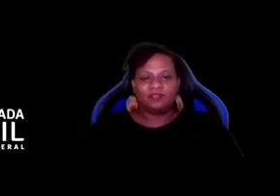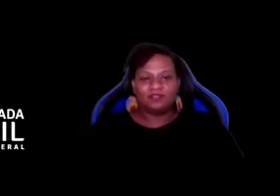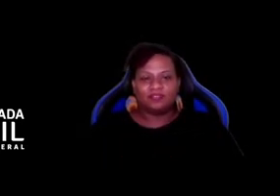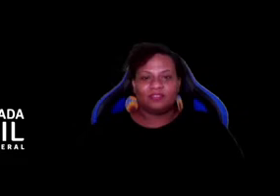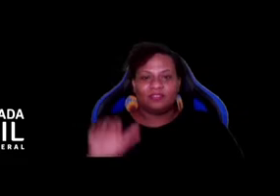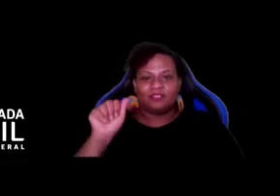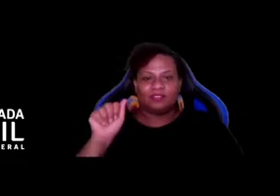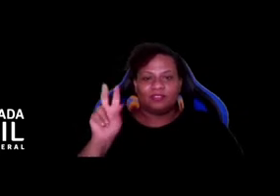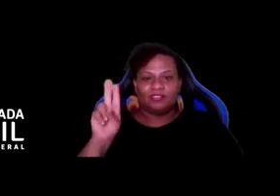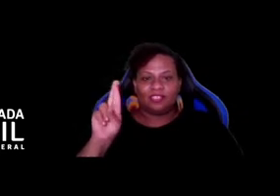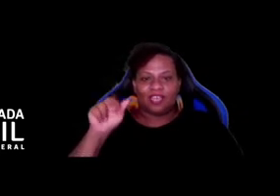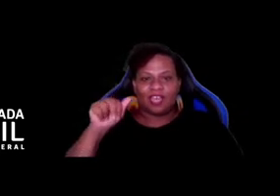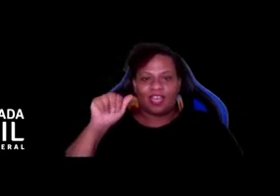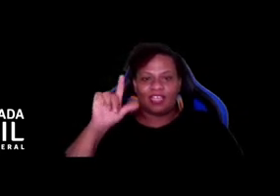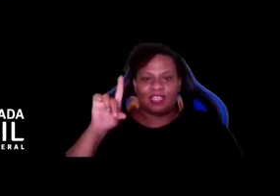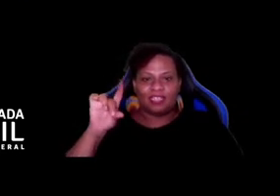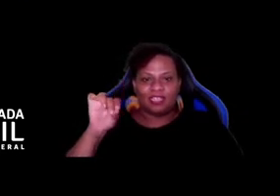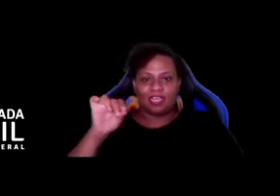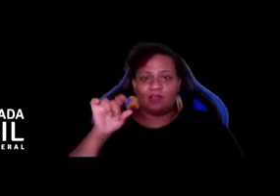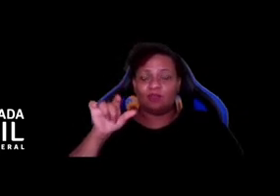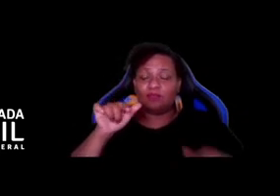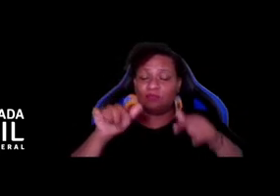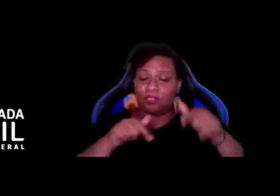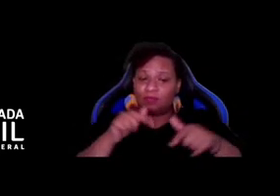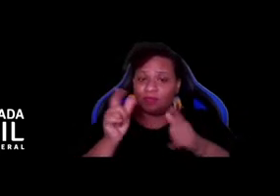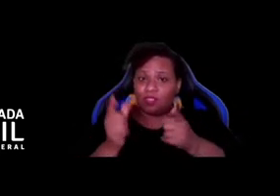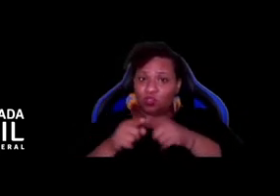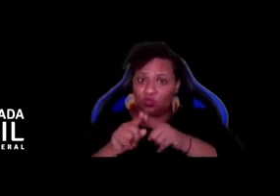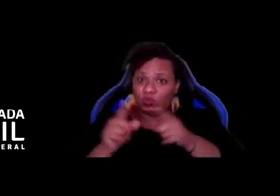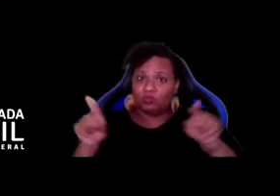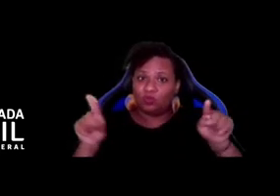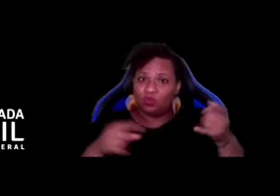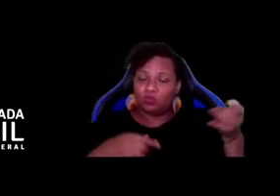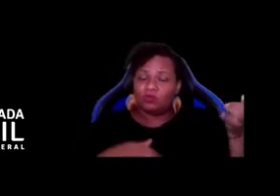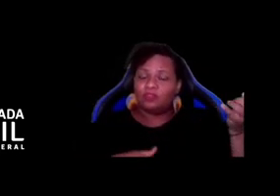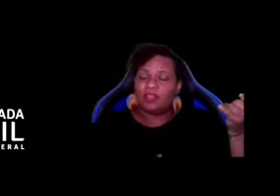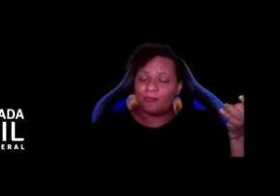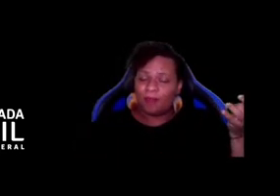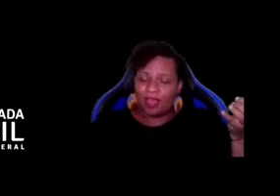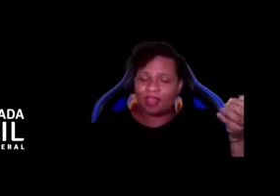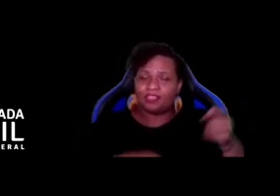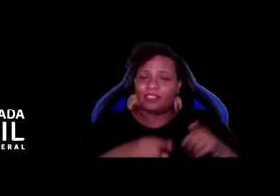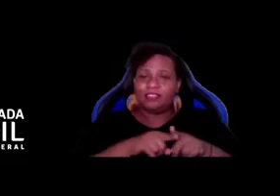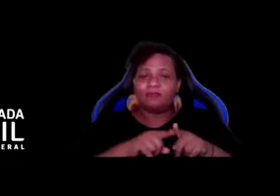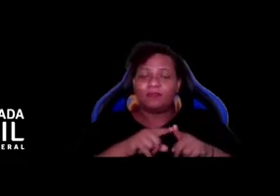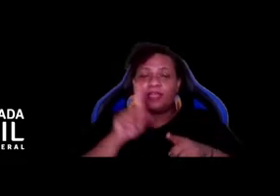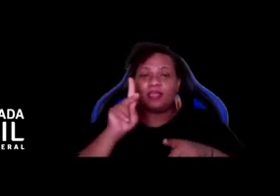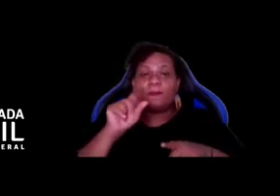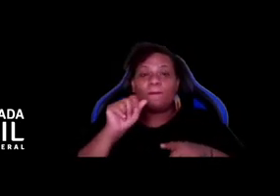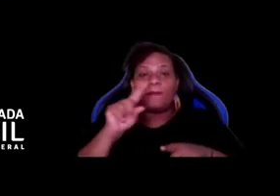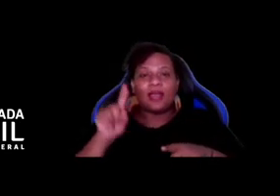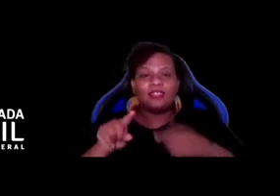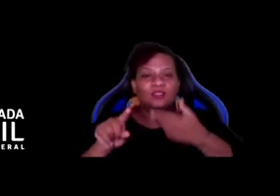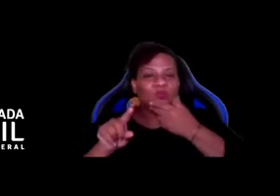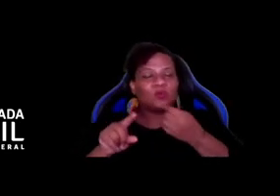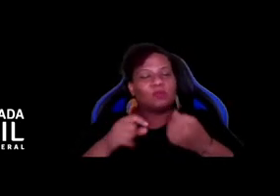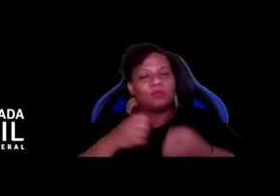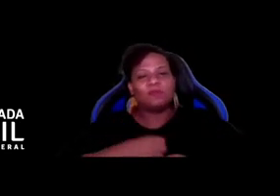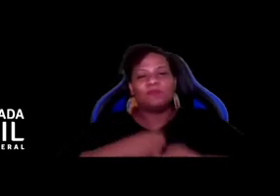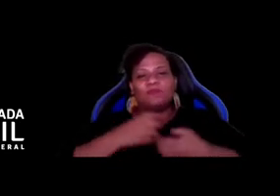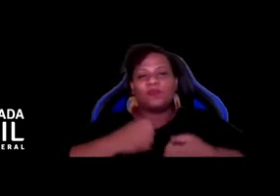O Arnaldo Brandão, que é baixista, meu parceiro nessa música, e o Tavinho Paz, também como poeta maravilhoso.